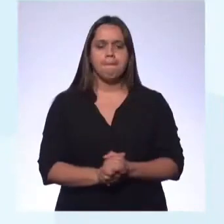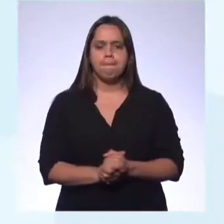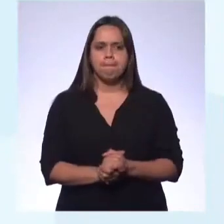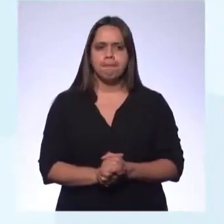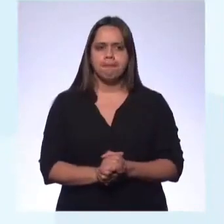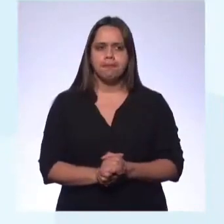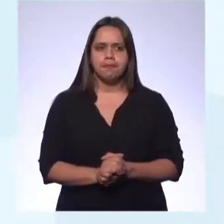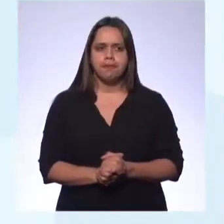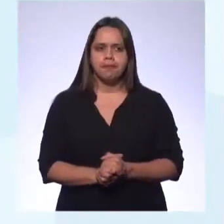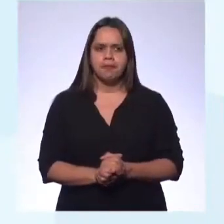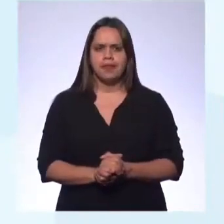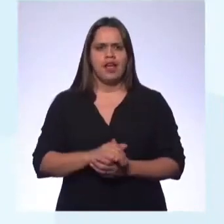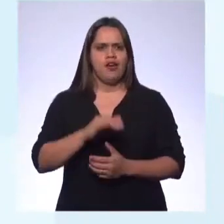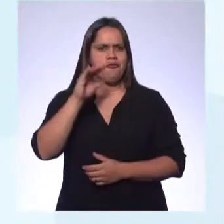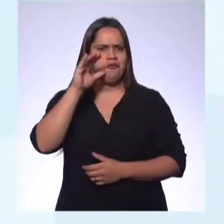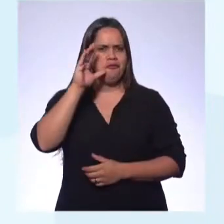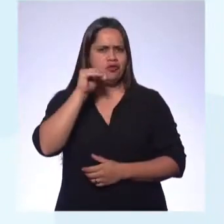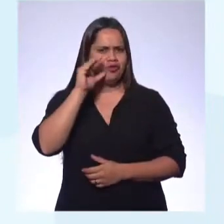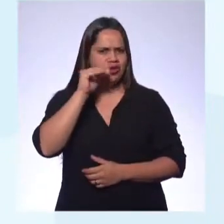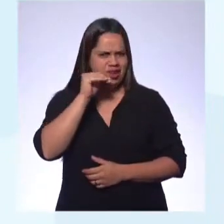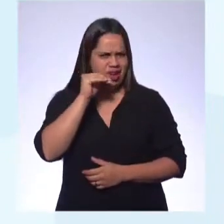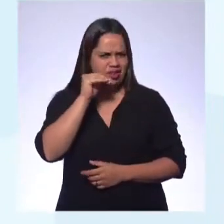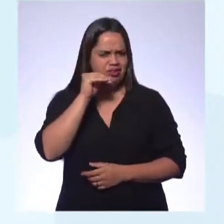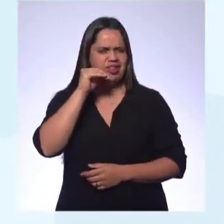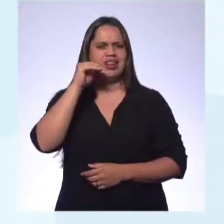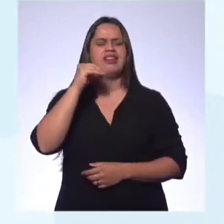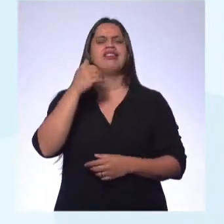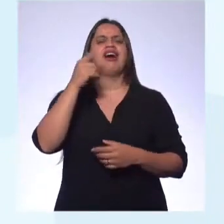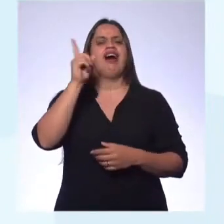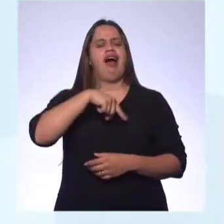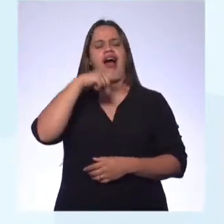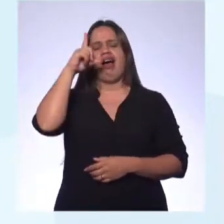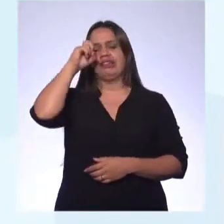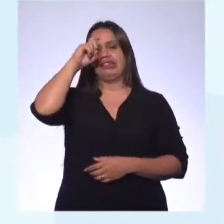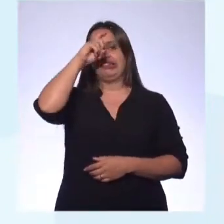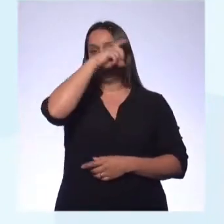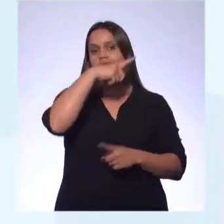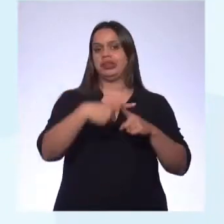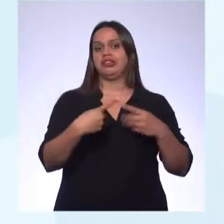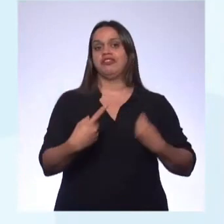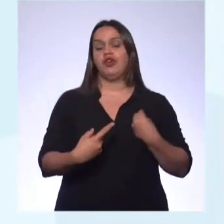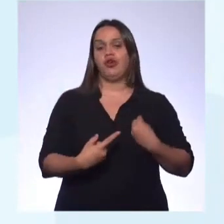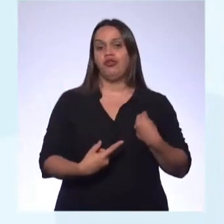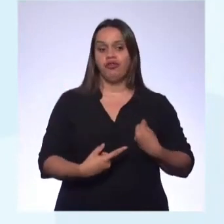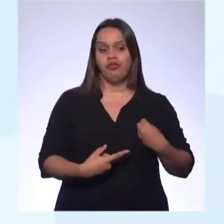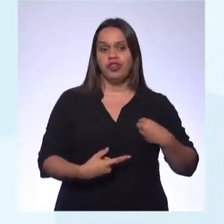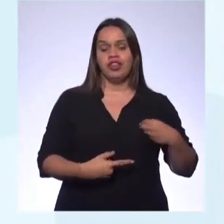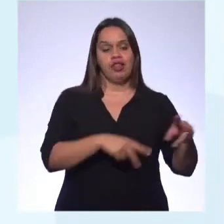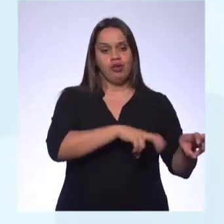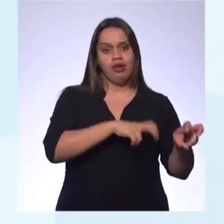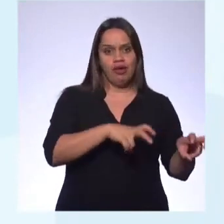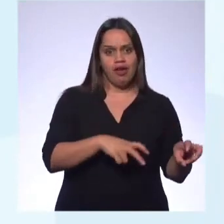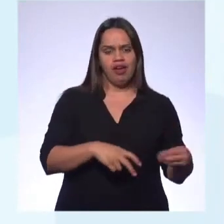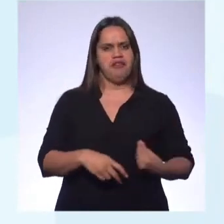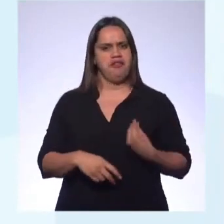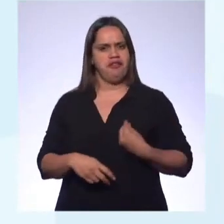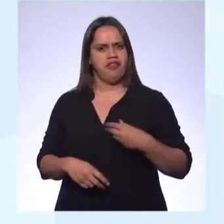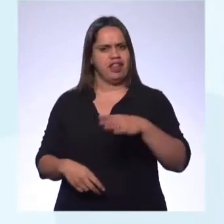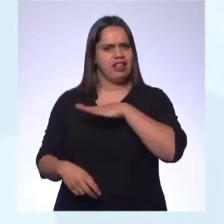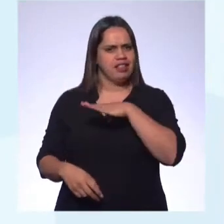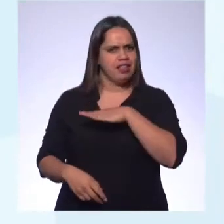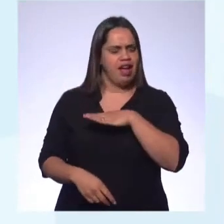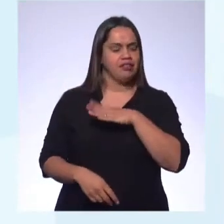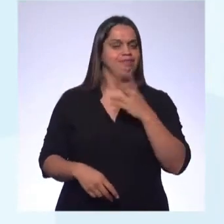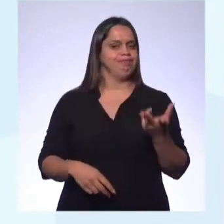ser funcionário. Se a gente falou da vida do campo, né, na vida da cidade, e agora a gente vem com funcionários, tem